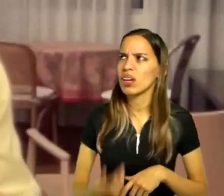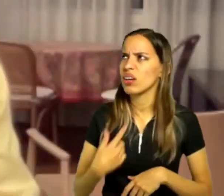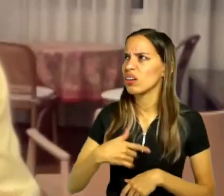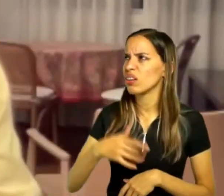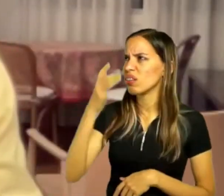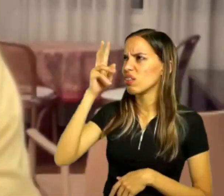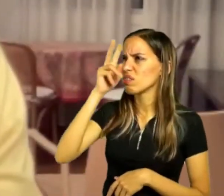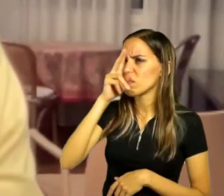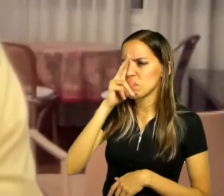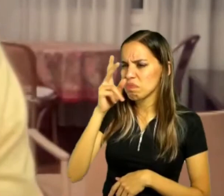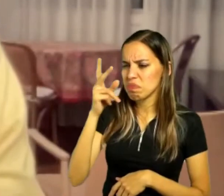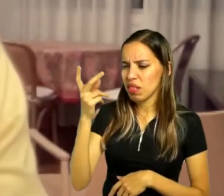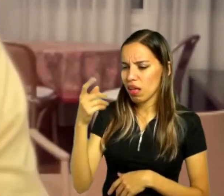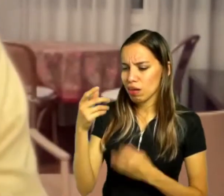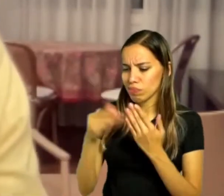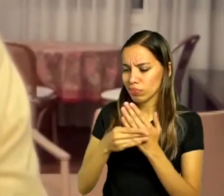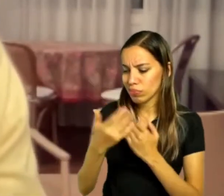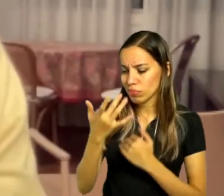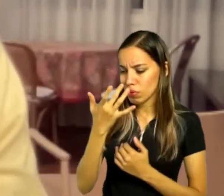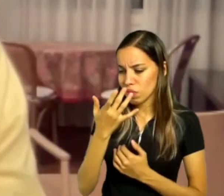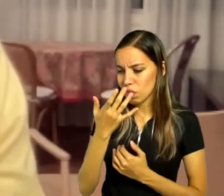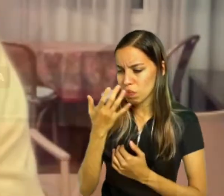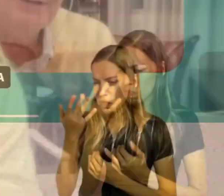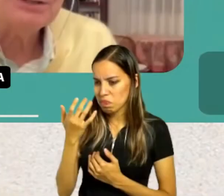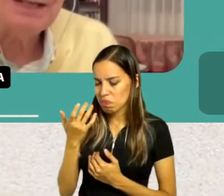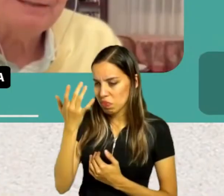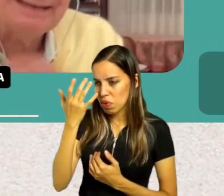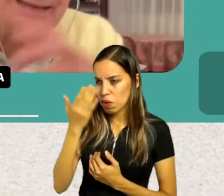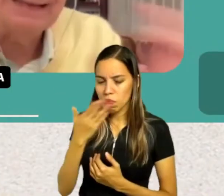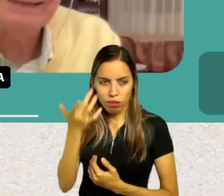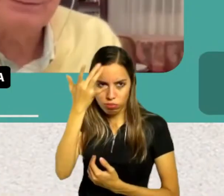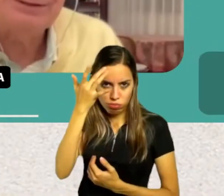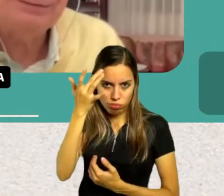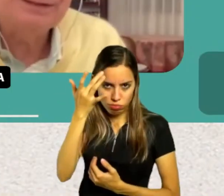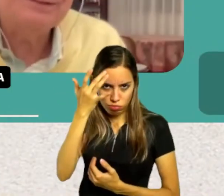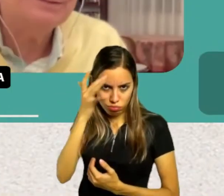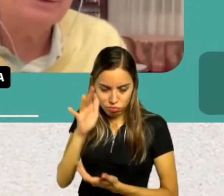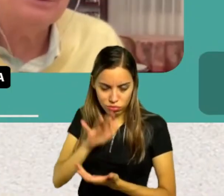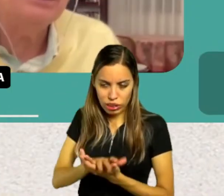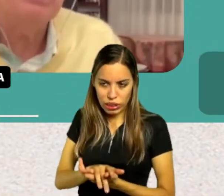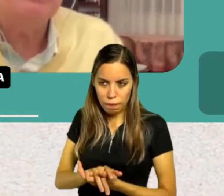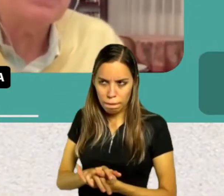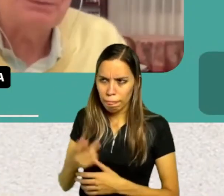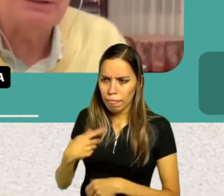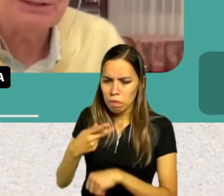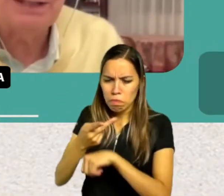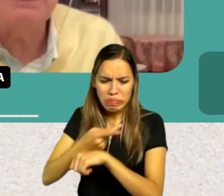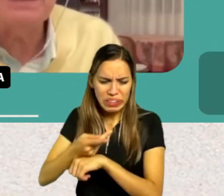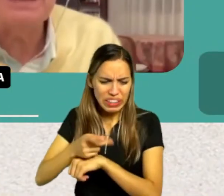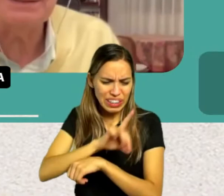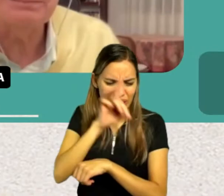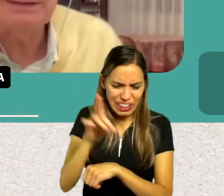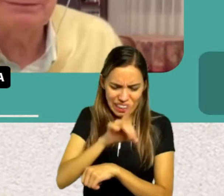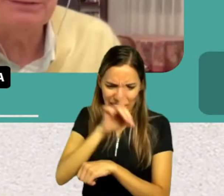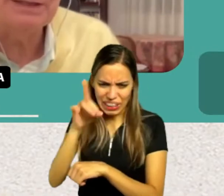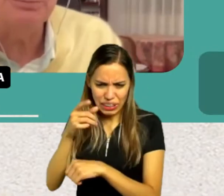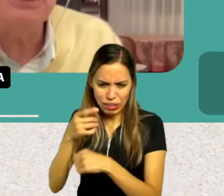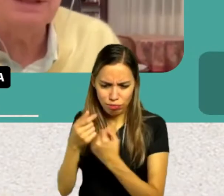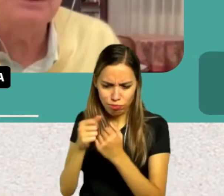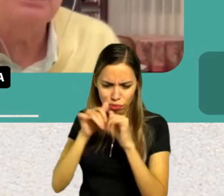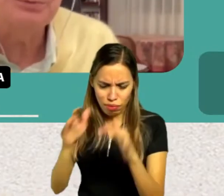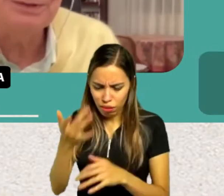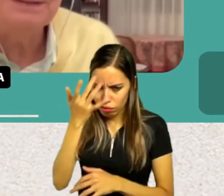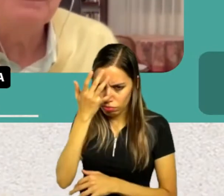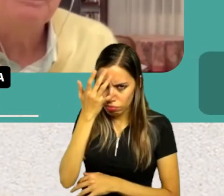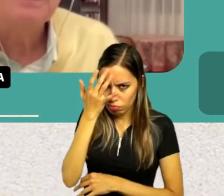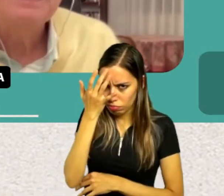foi o lançamento. Não, eu só lembro o seguinte. E eu não achava a data, e o Alfredo e o Afonso também não achava, quando ele podia, eu